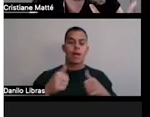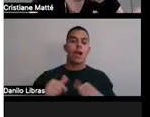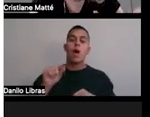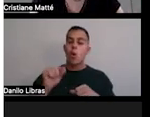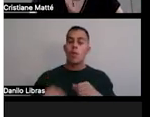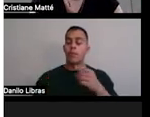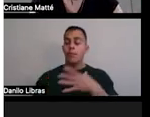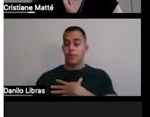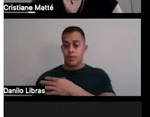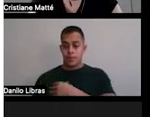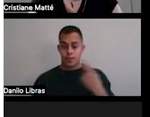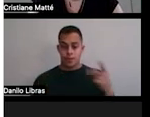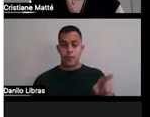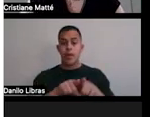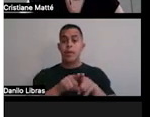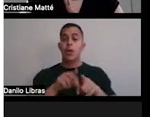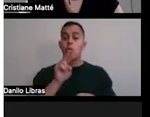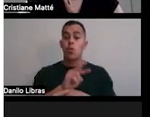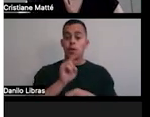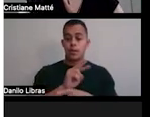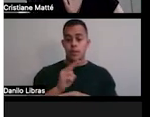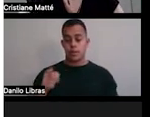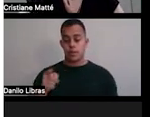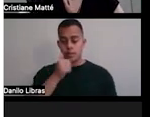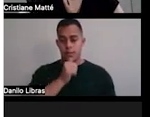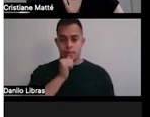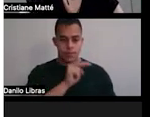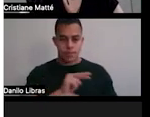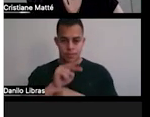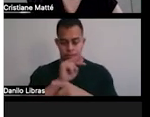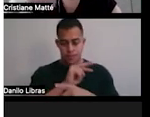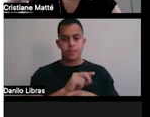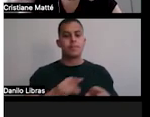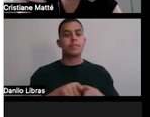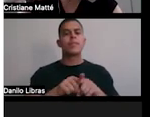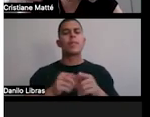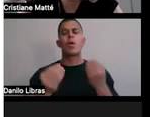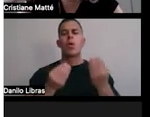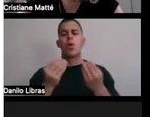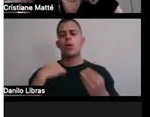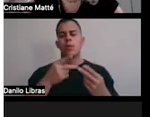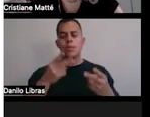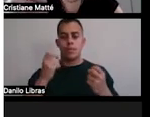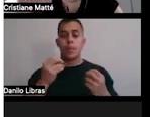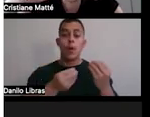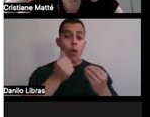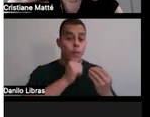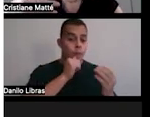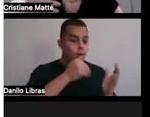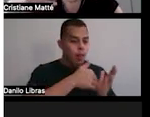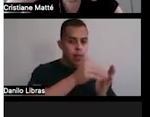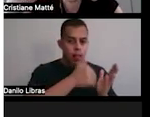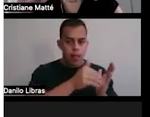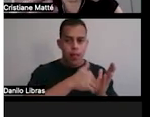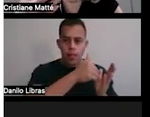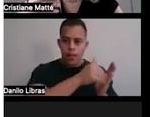avaliou o cuidado materno. O que que a gente viu aqui? A gente avaliou como é que essas mães lambiam os bebês, porque isso é super importante